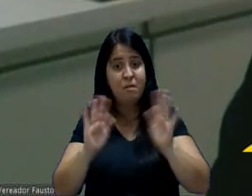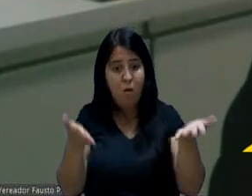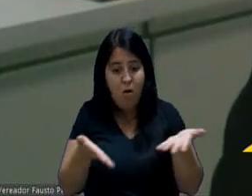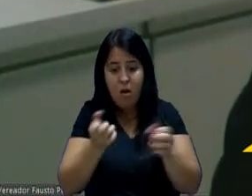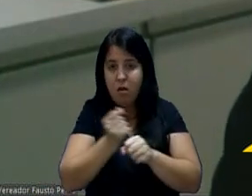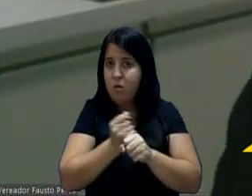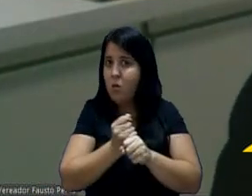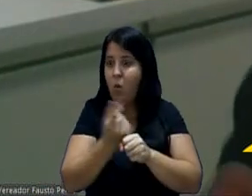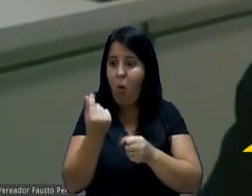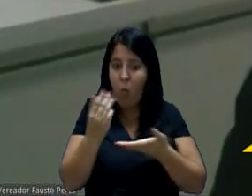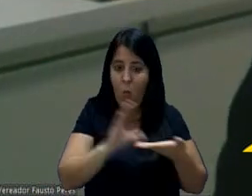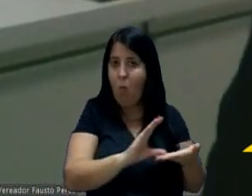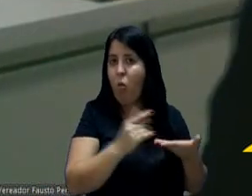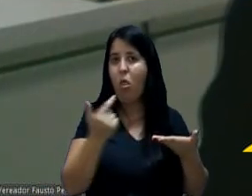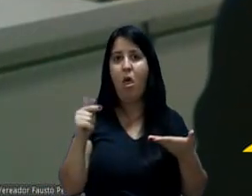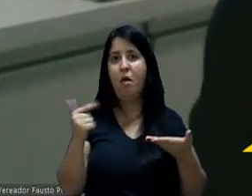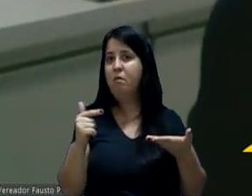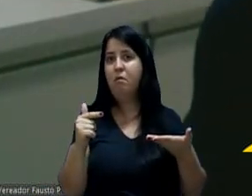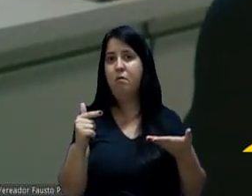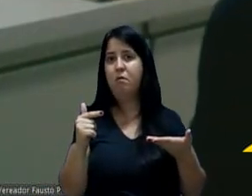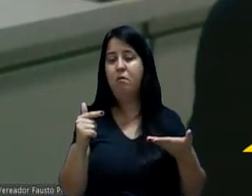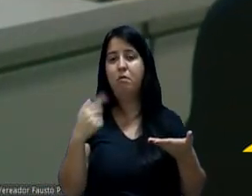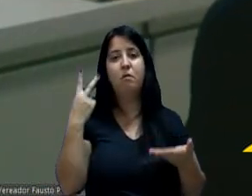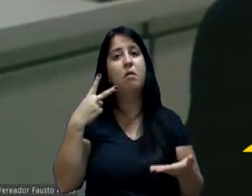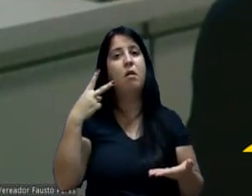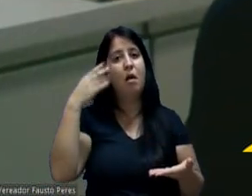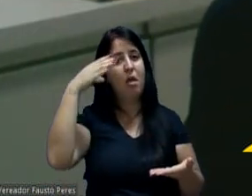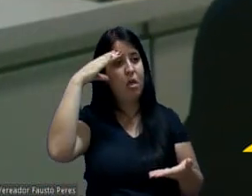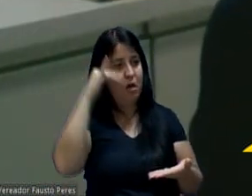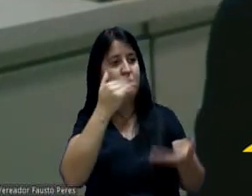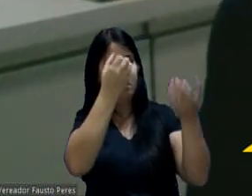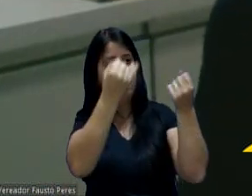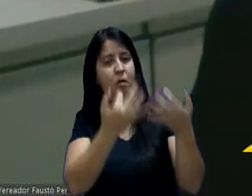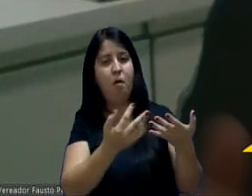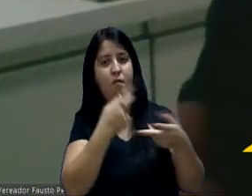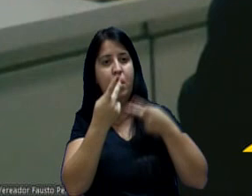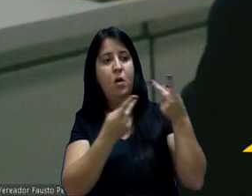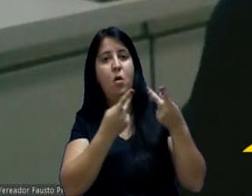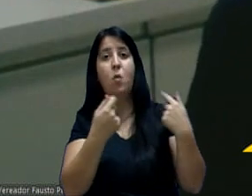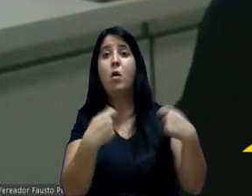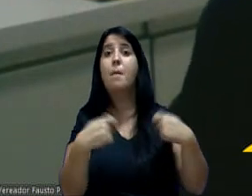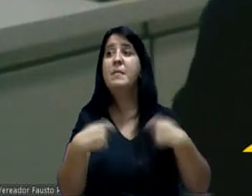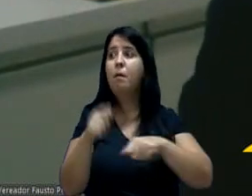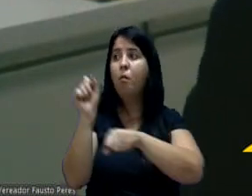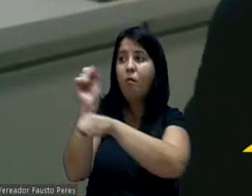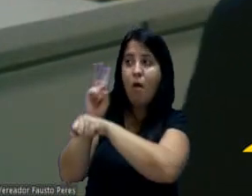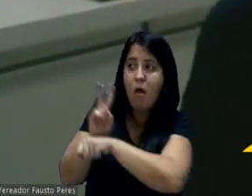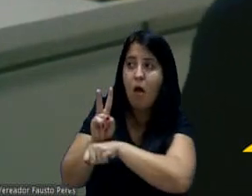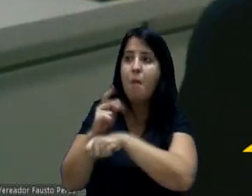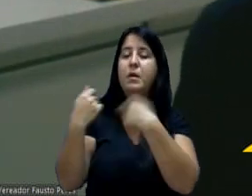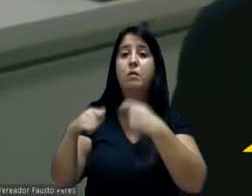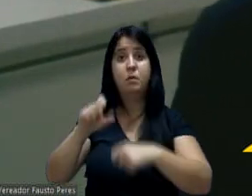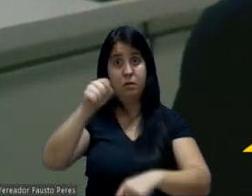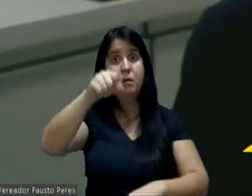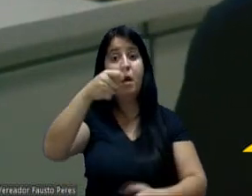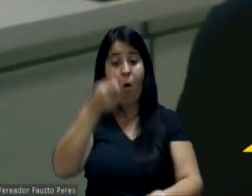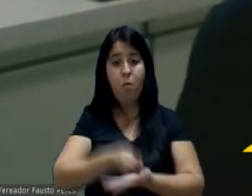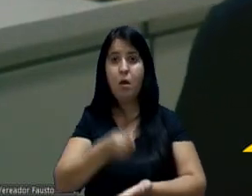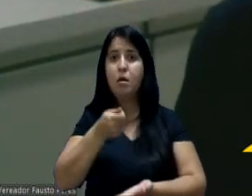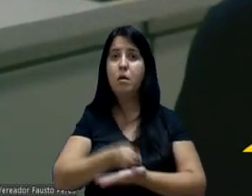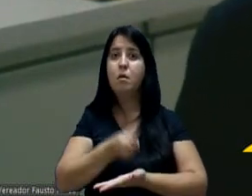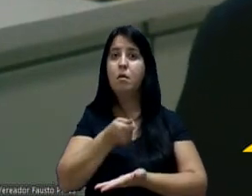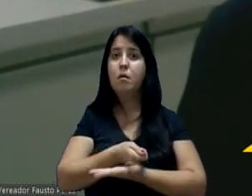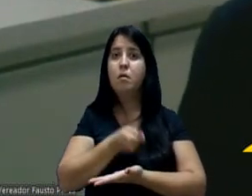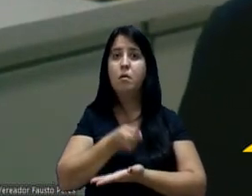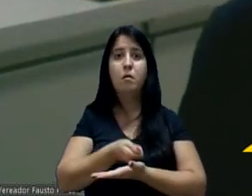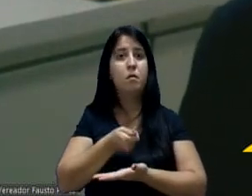entrou no recurso. A vereadora Yara comentou aí que precisamos fiscalizar, precisamos estar em cima. É obrigação de